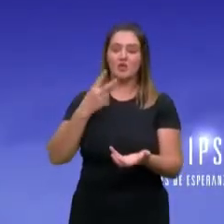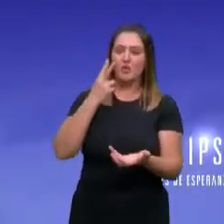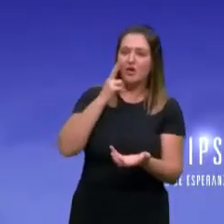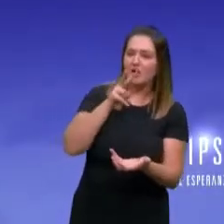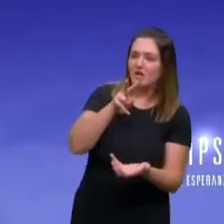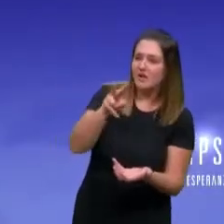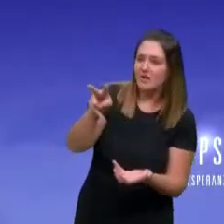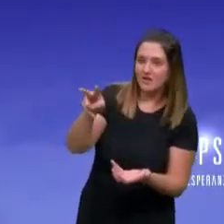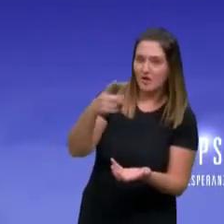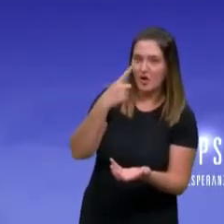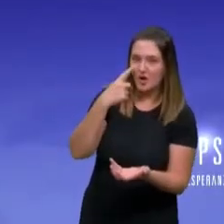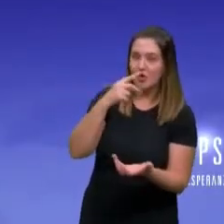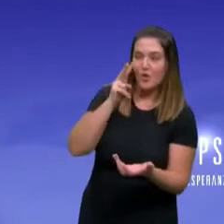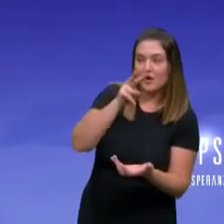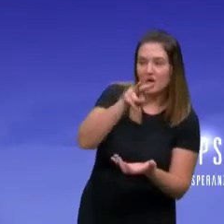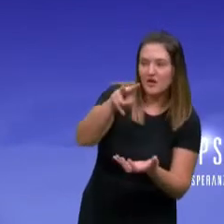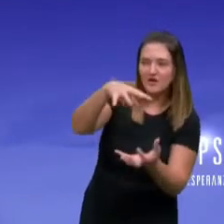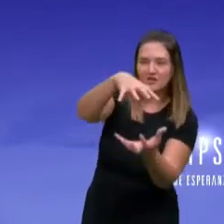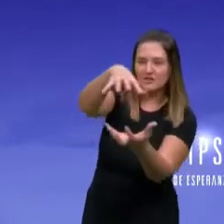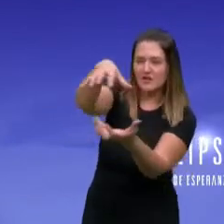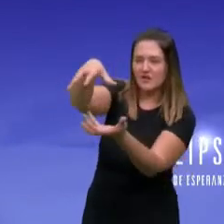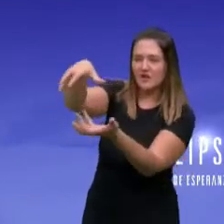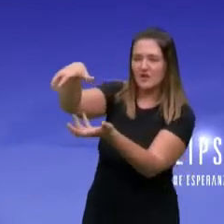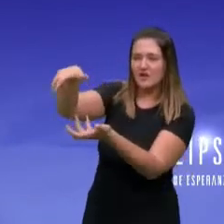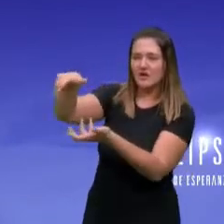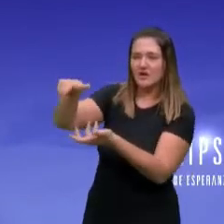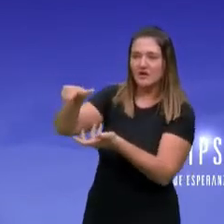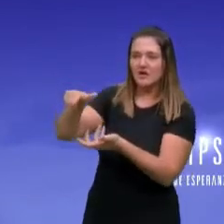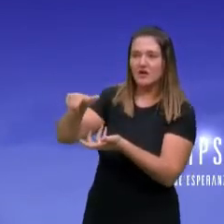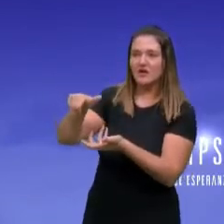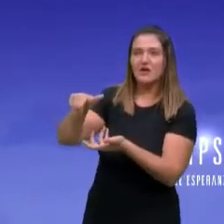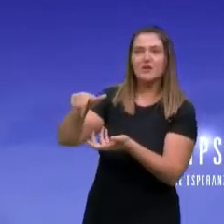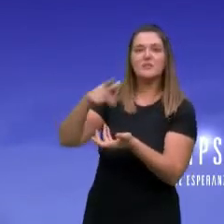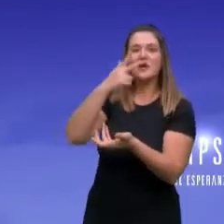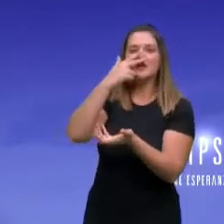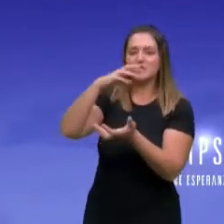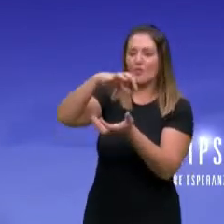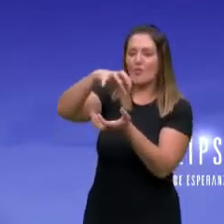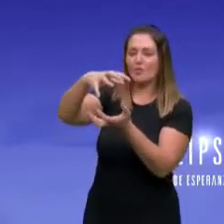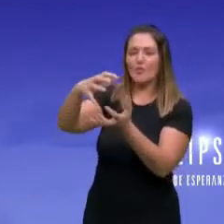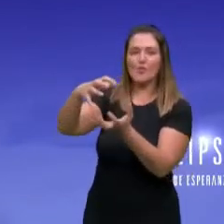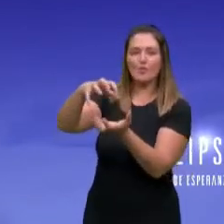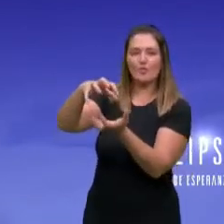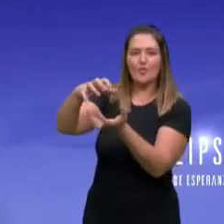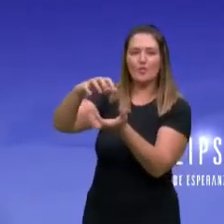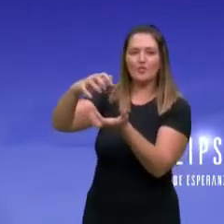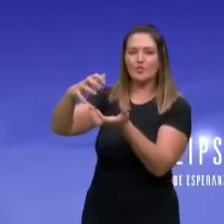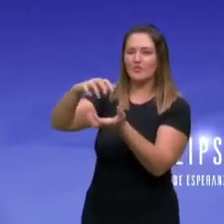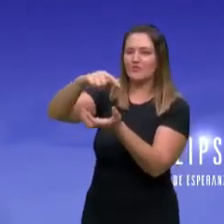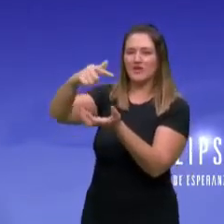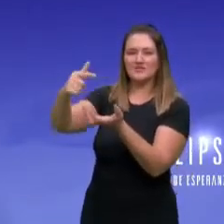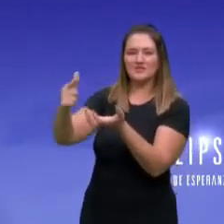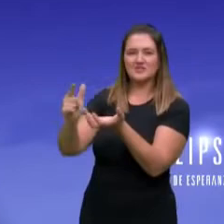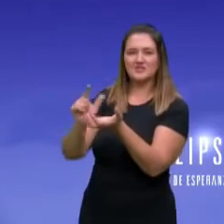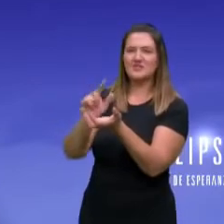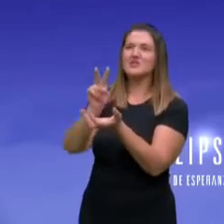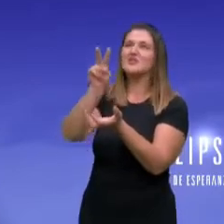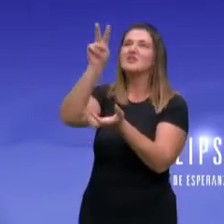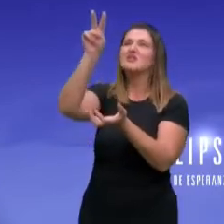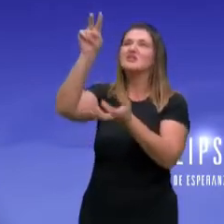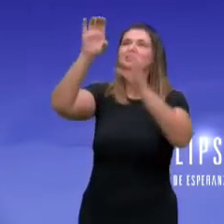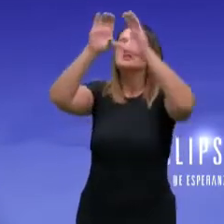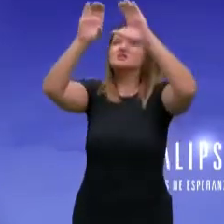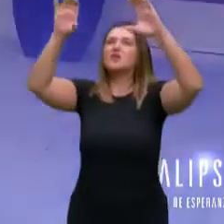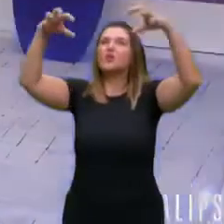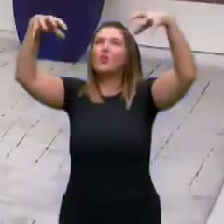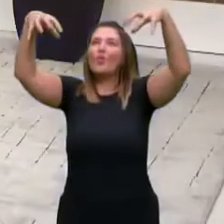terra, acompanhando? Olhei para a terra e ei-la sem forma e vazia, para os céus e não tinham